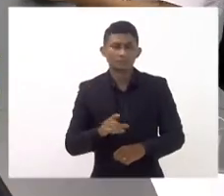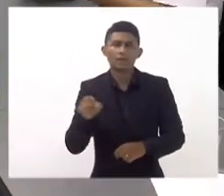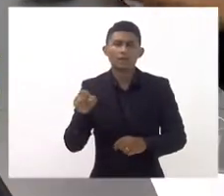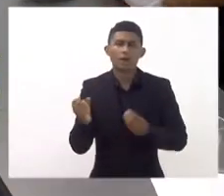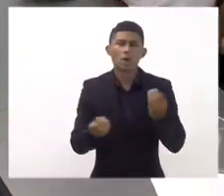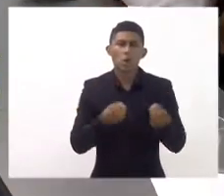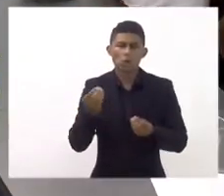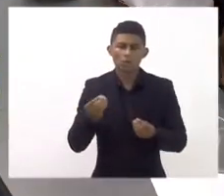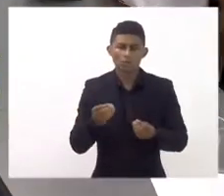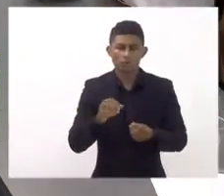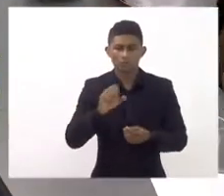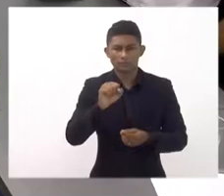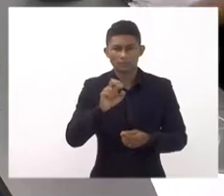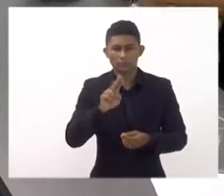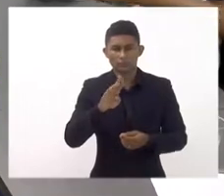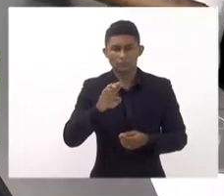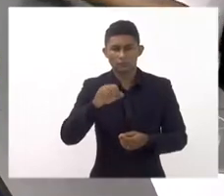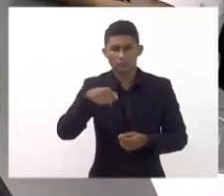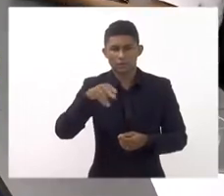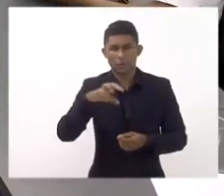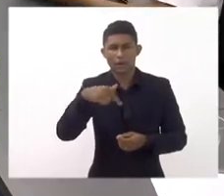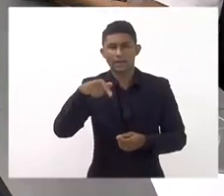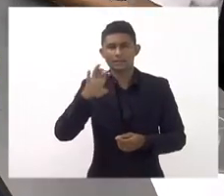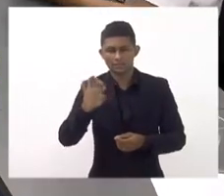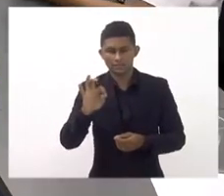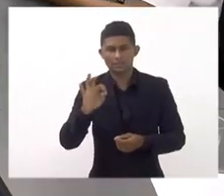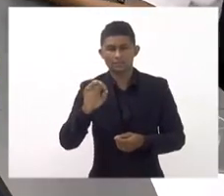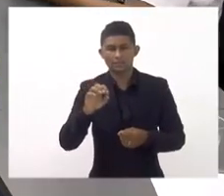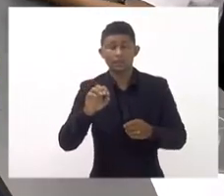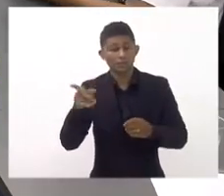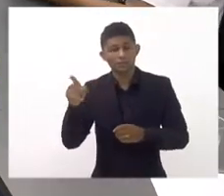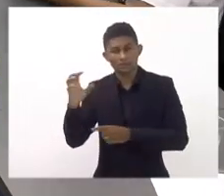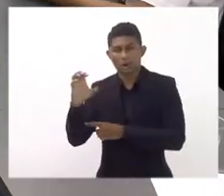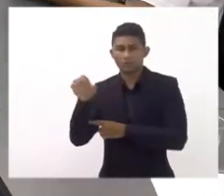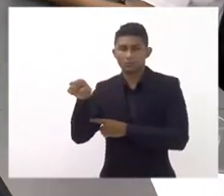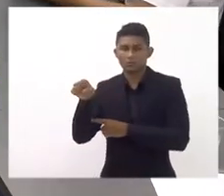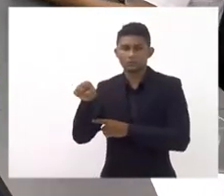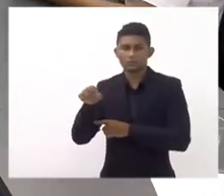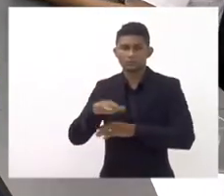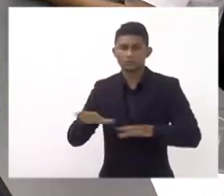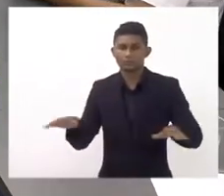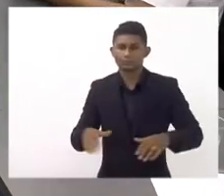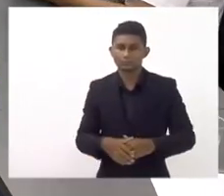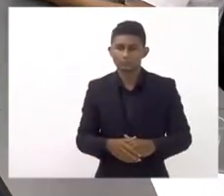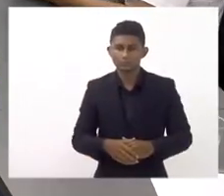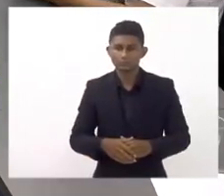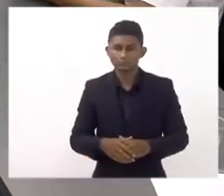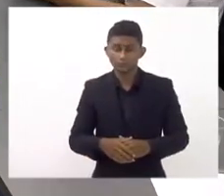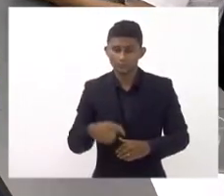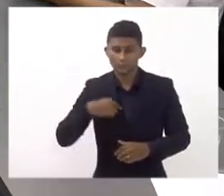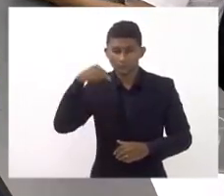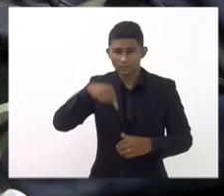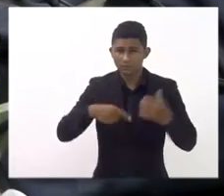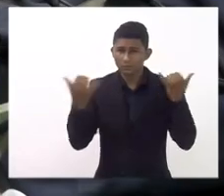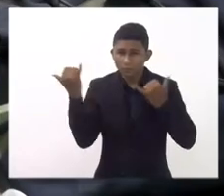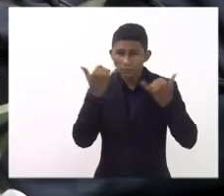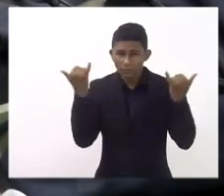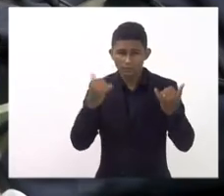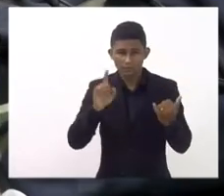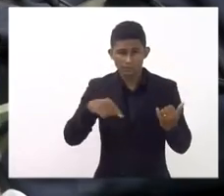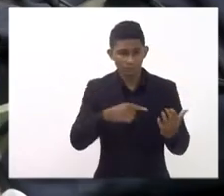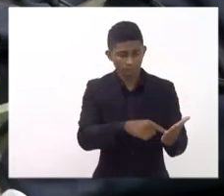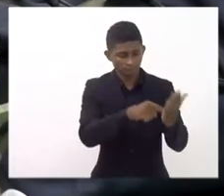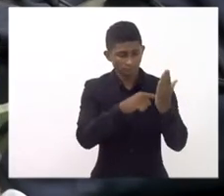integrado? Subsequente. Subsequente? Isso. Só em Niterói. Eu estou aqui com esse dado, que é o último